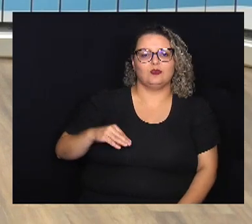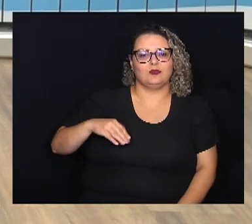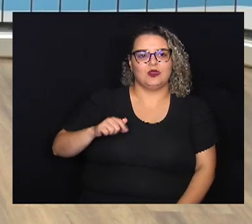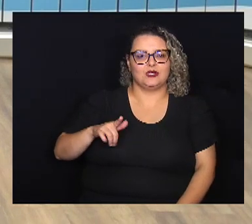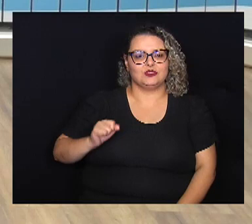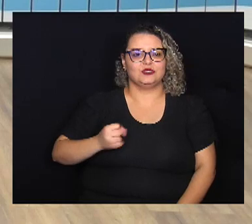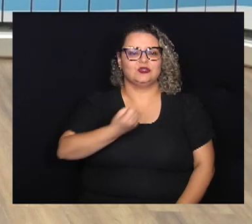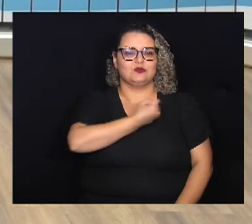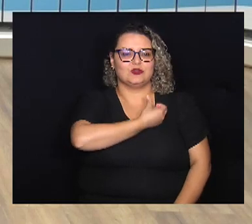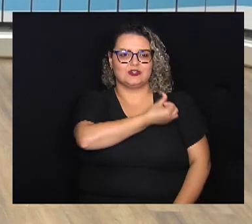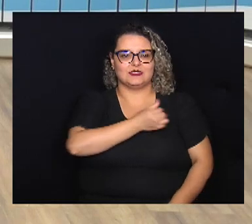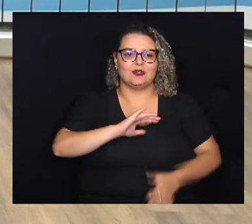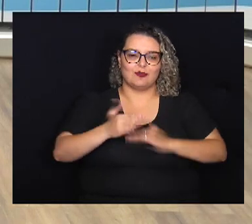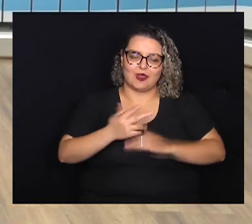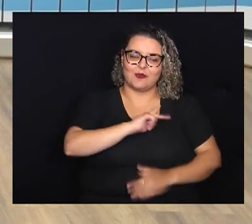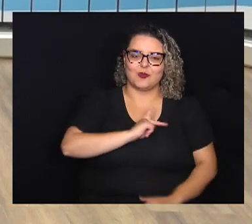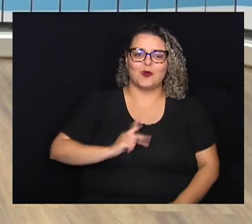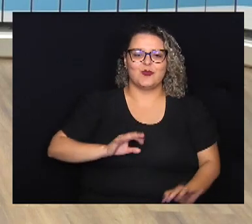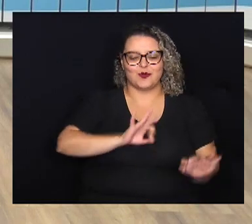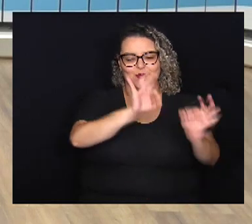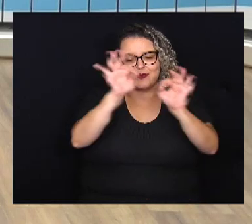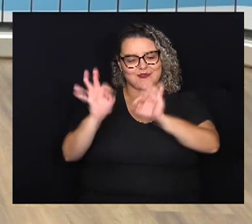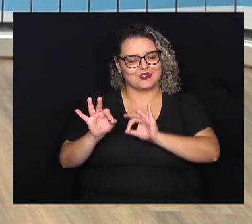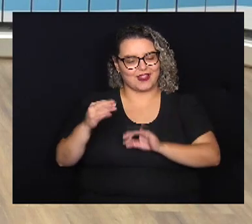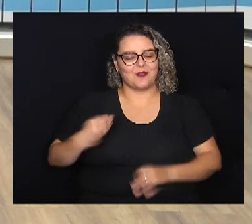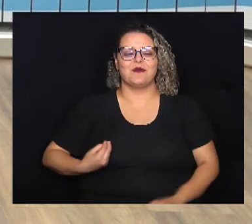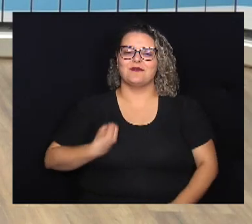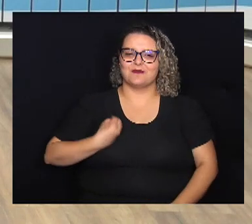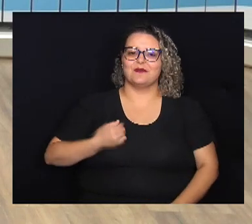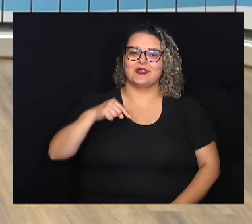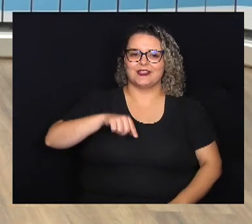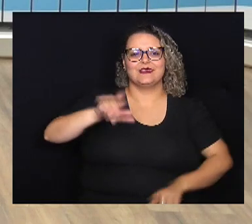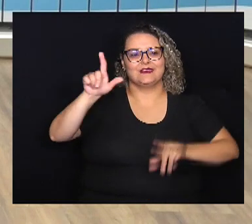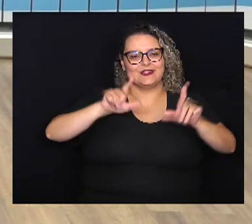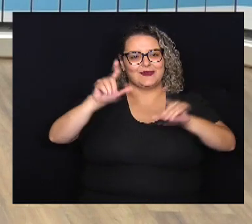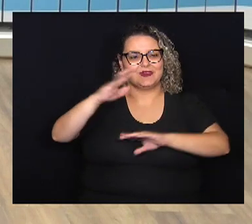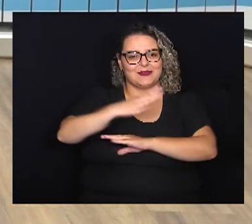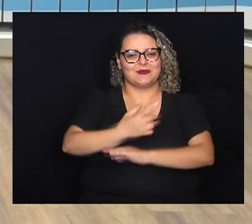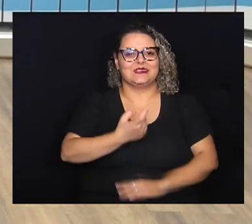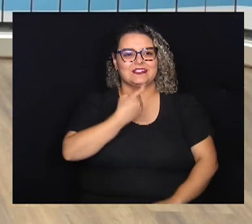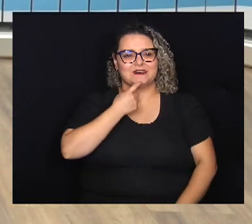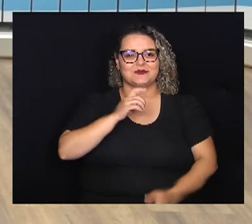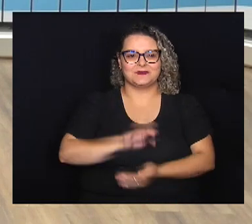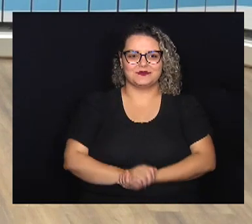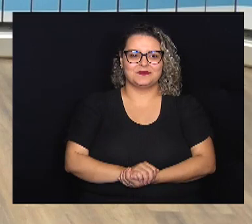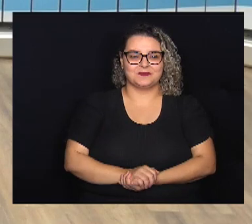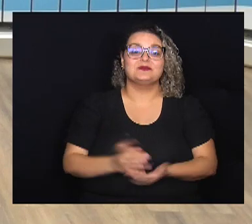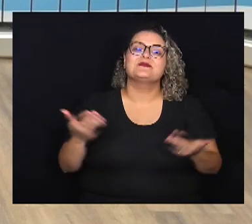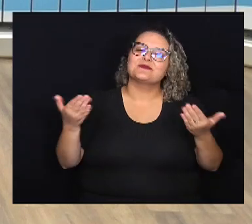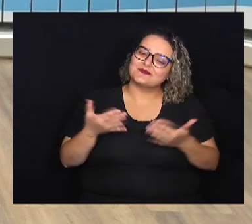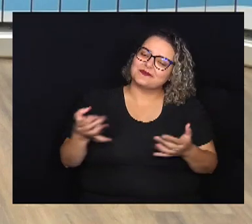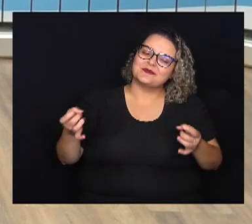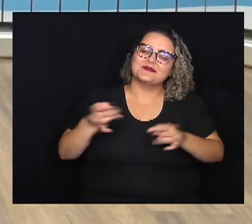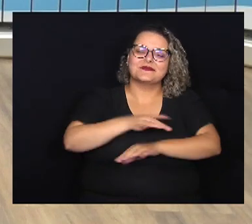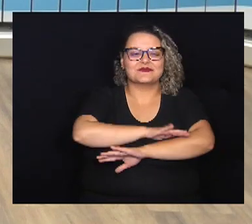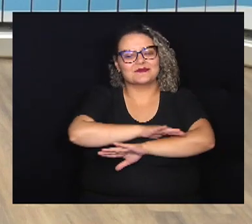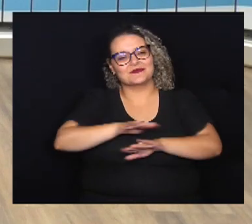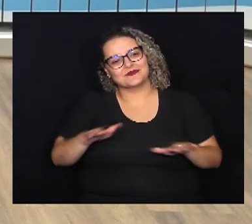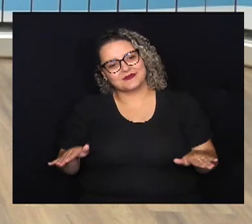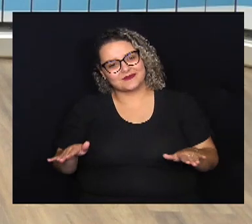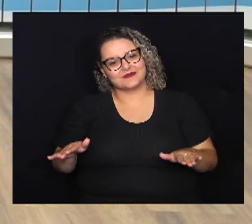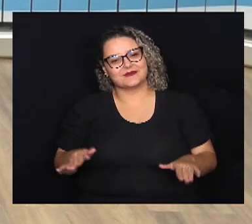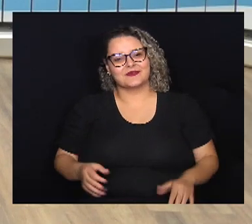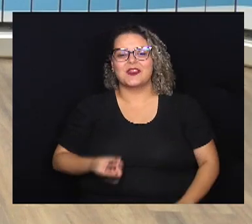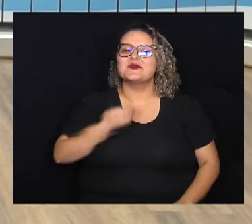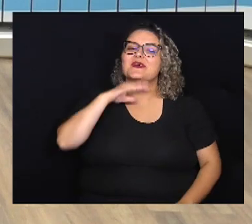bairro Ponte Preta ou acompanhar a transmissão ao vivo aqui da TV Câmara Campinas Por hoje o Câmara Notícia fica por aqui